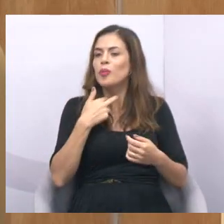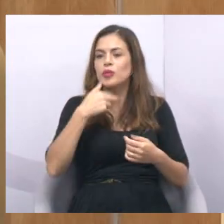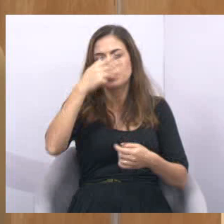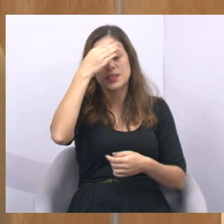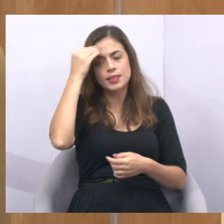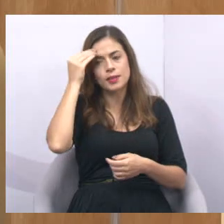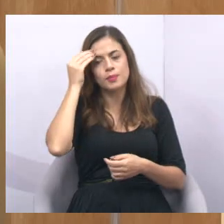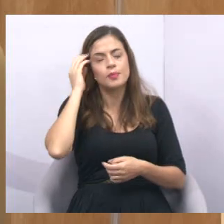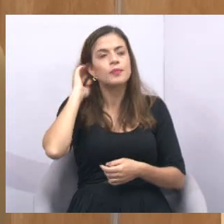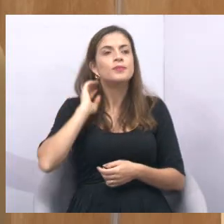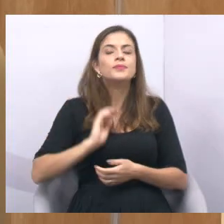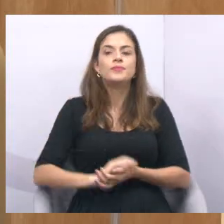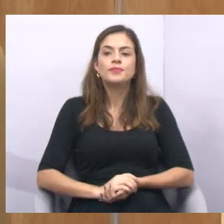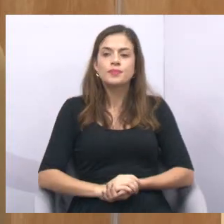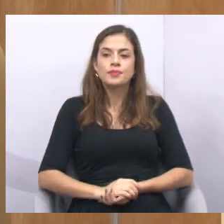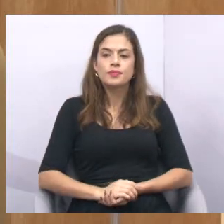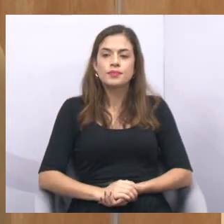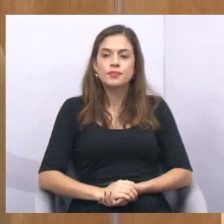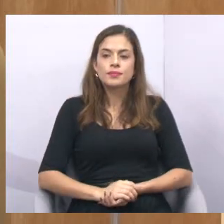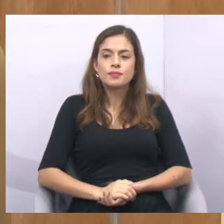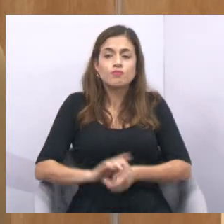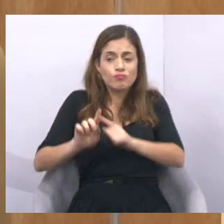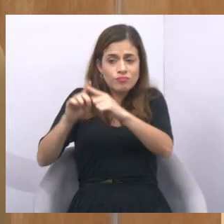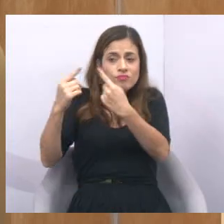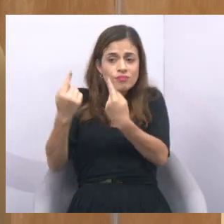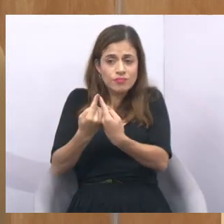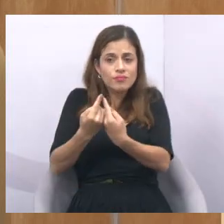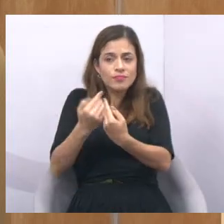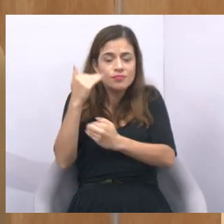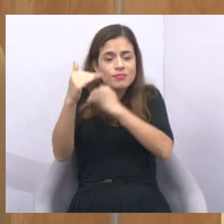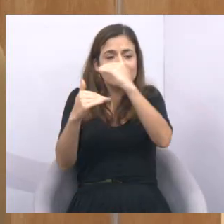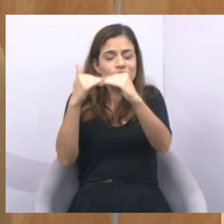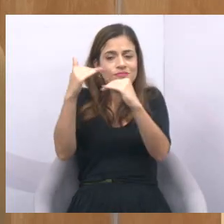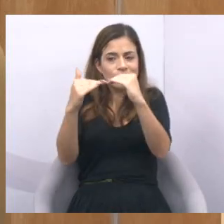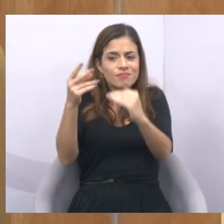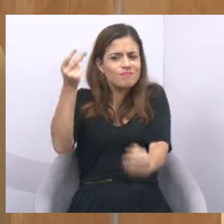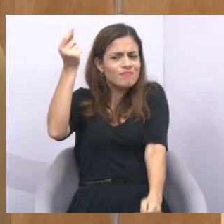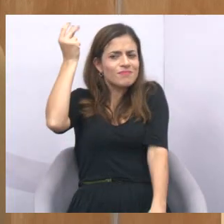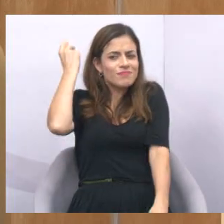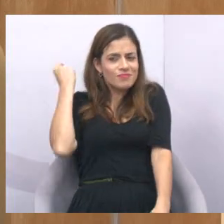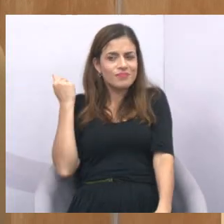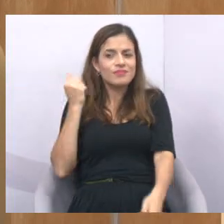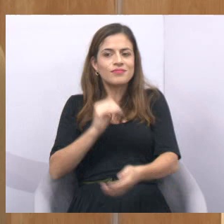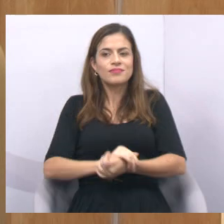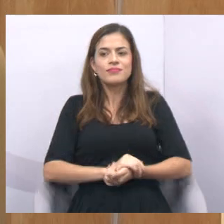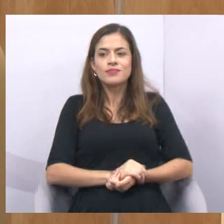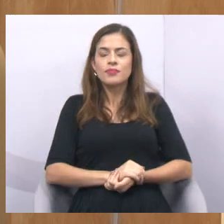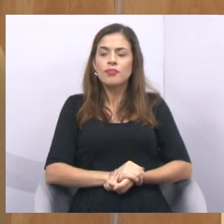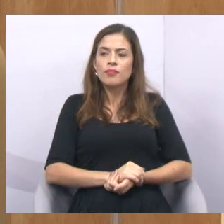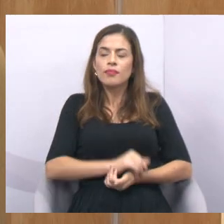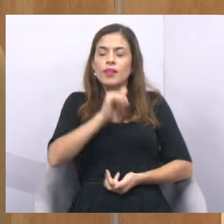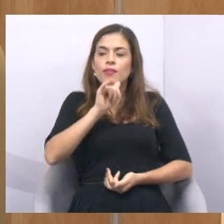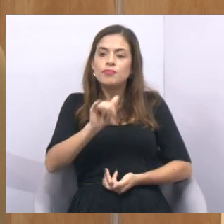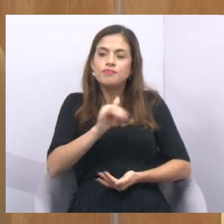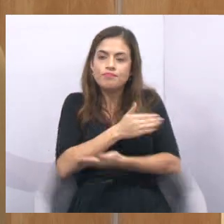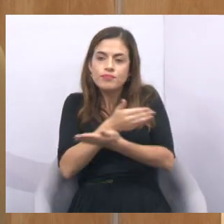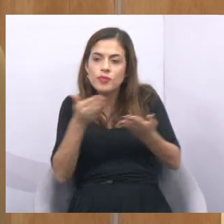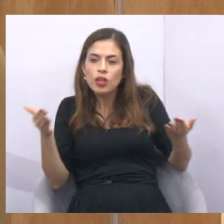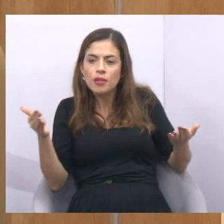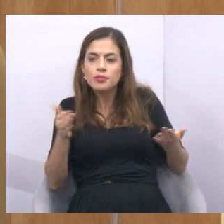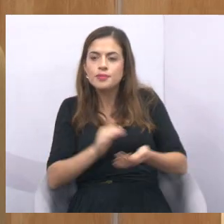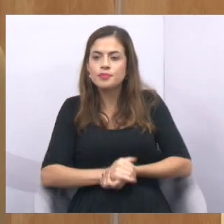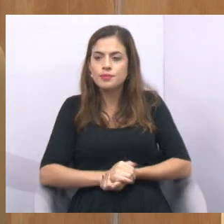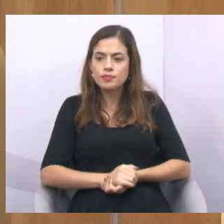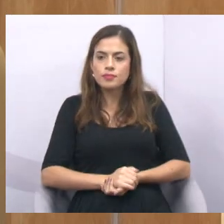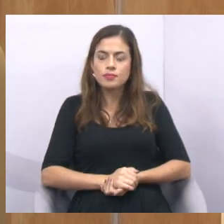Biratã, e aquele grupo que nós formamos. Porque eu diria uma coisa para vocês, uma